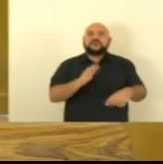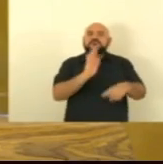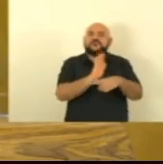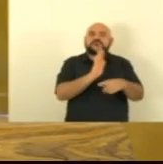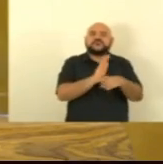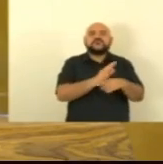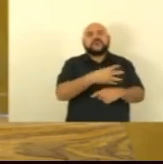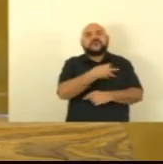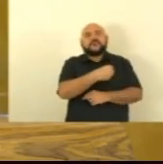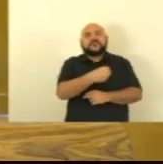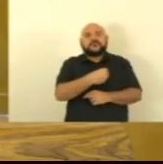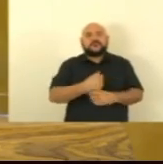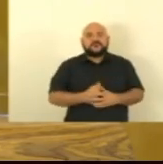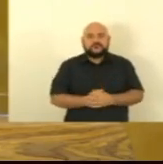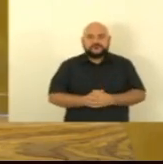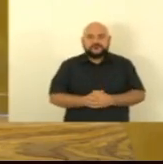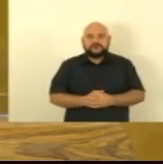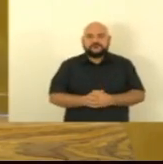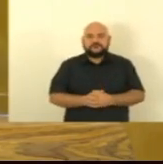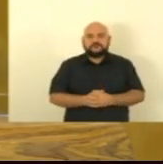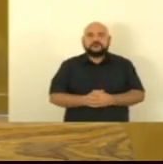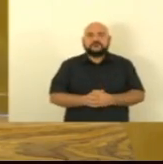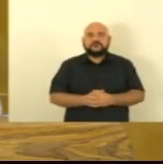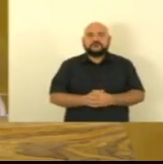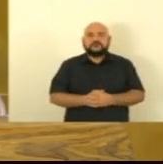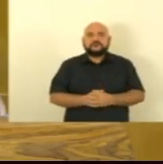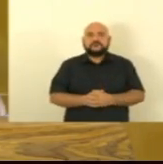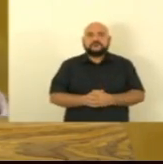Eu estou me reportando aqui